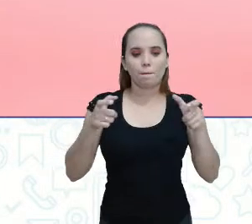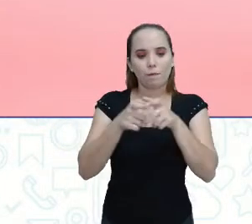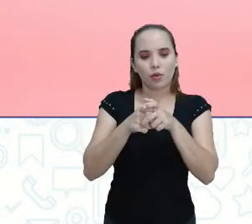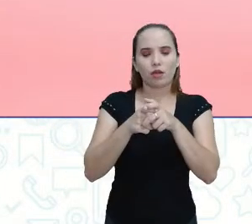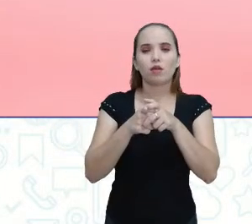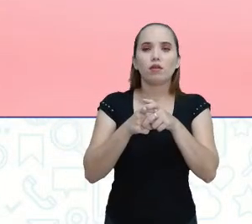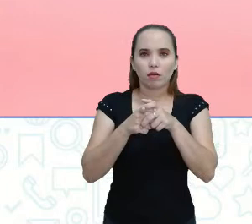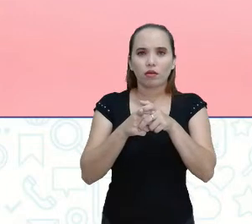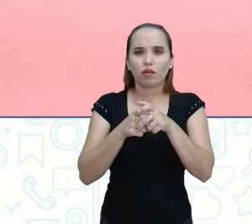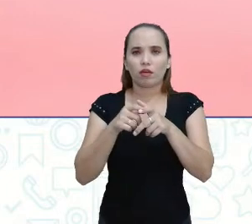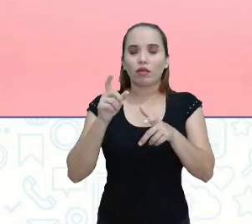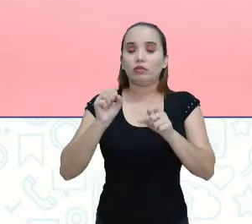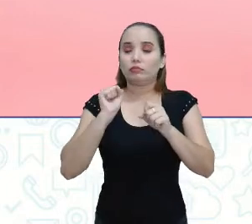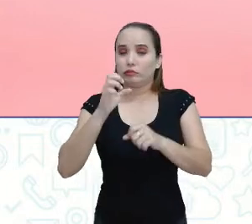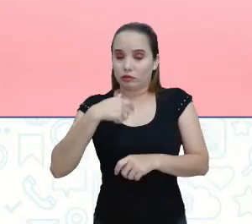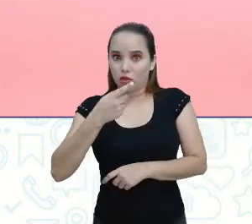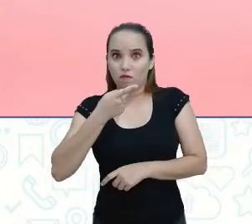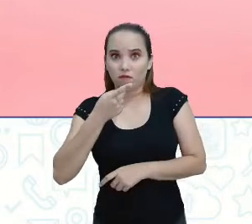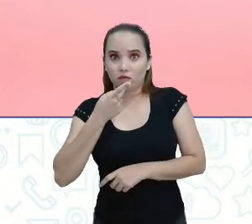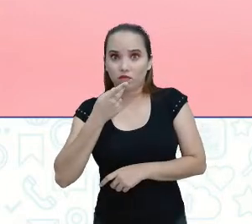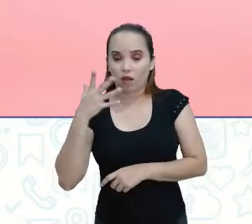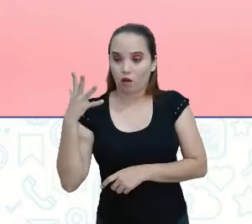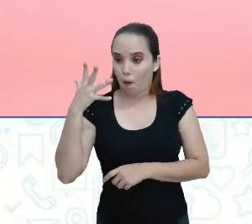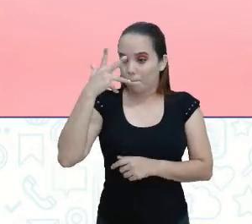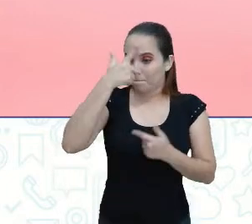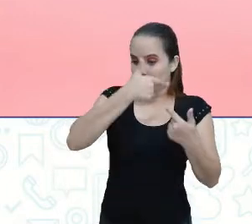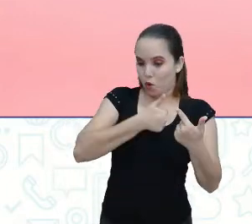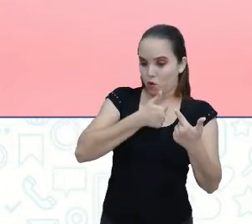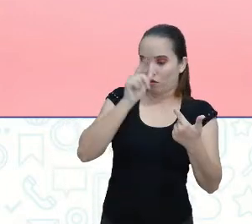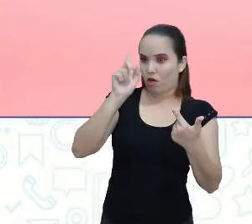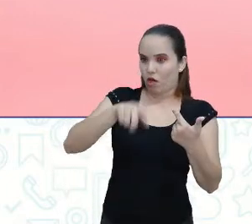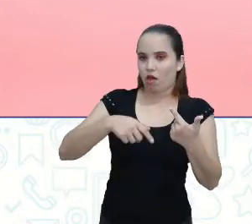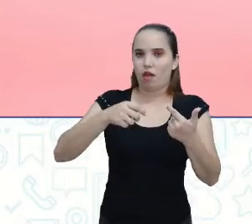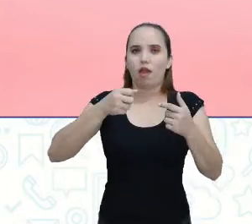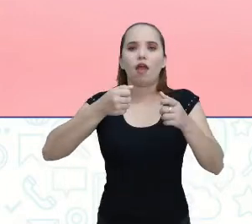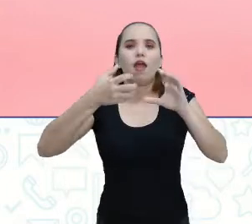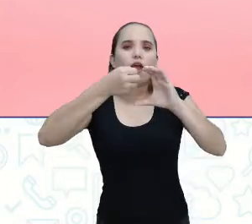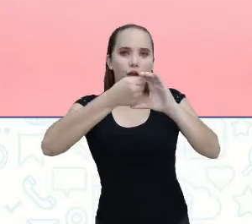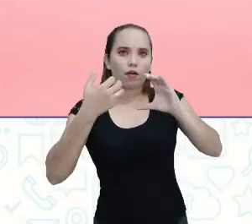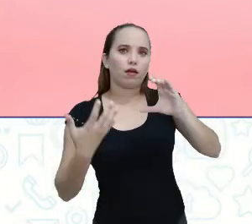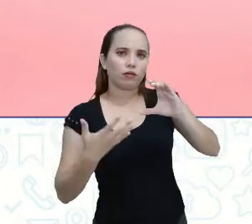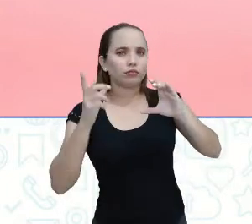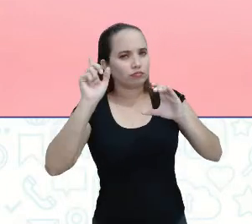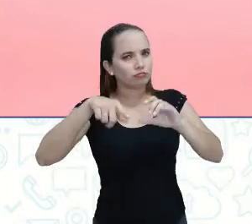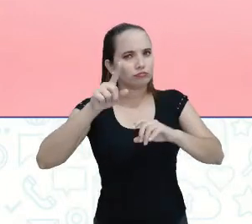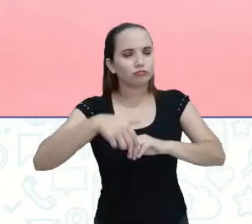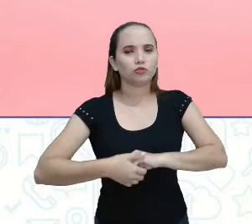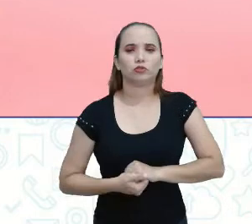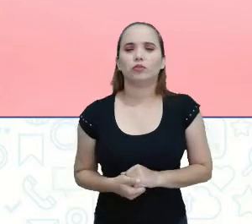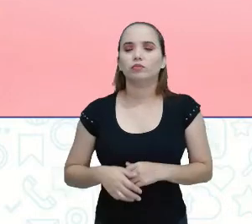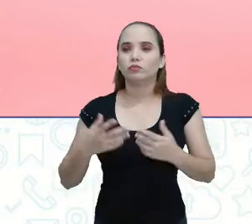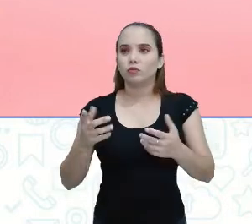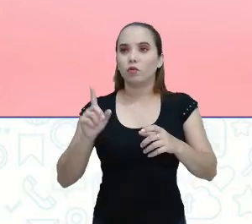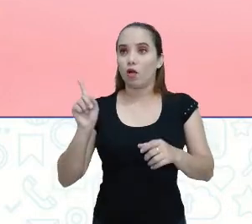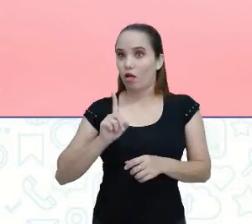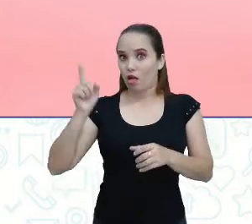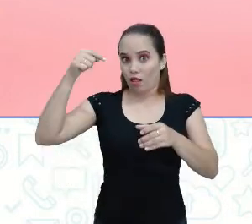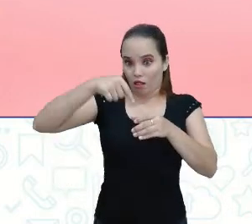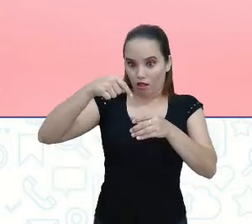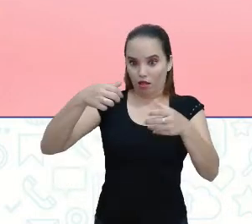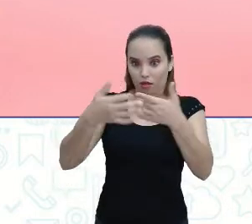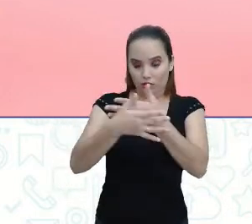ruim? Eu acho que ela é bonita. Então, eu tenho o quê? Uma qualidade. Lá, todas as pessoas se conhecem. O que